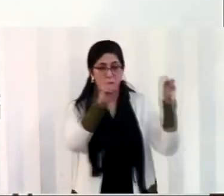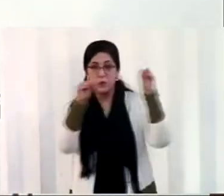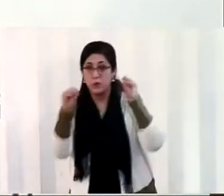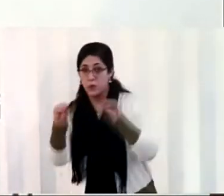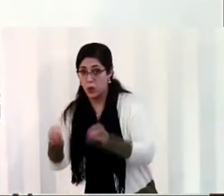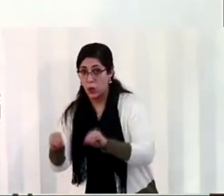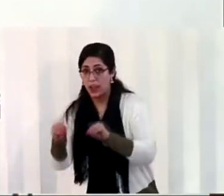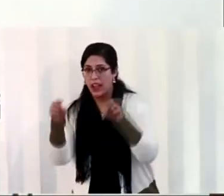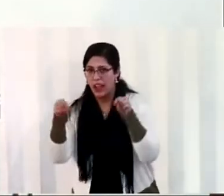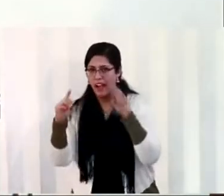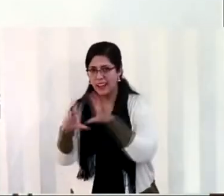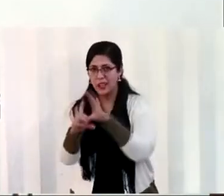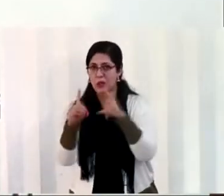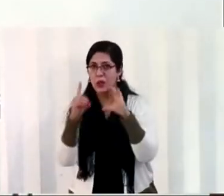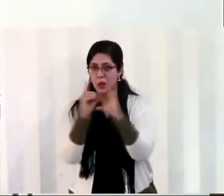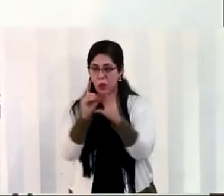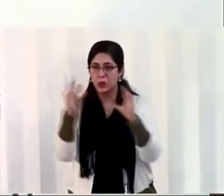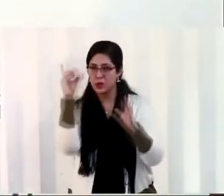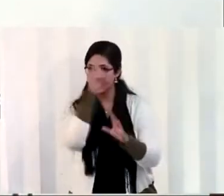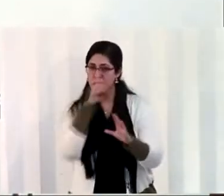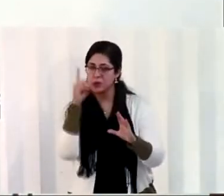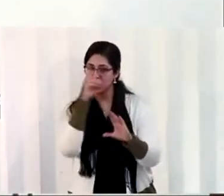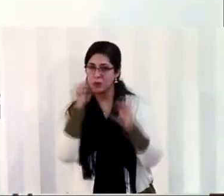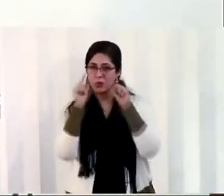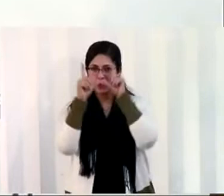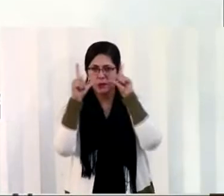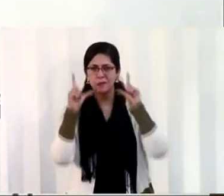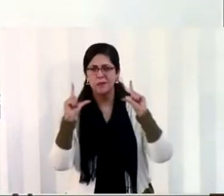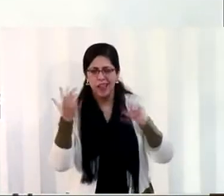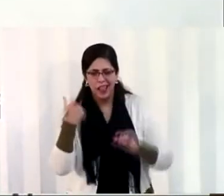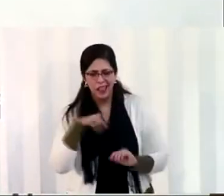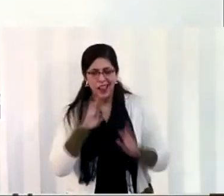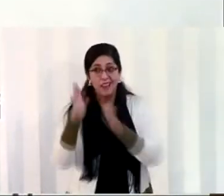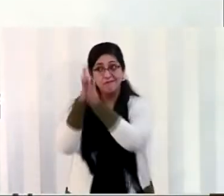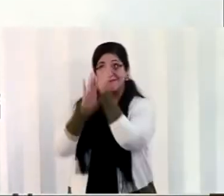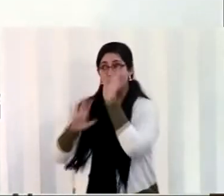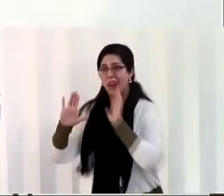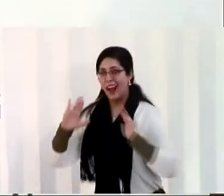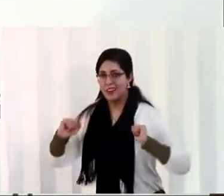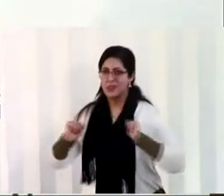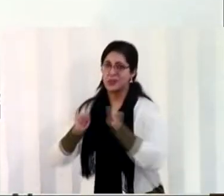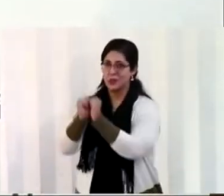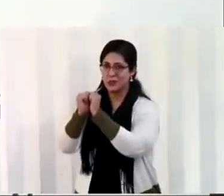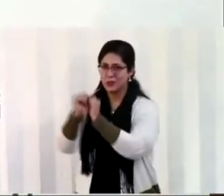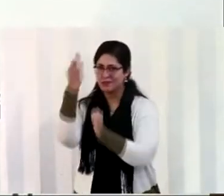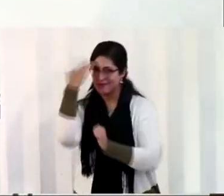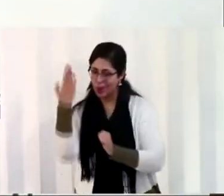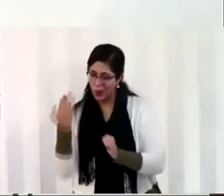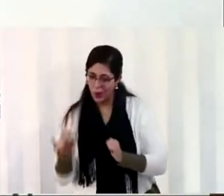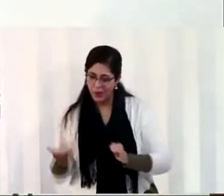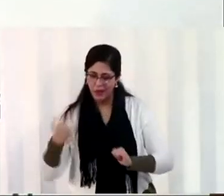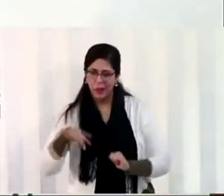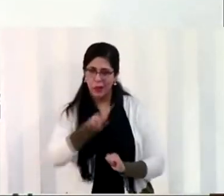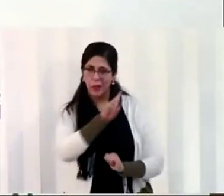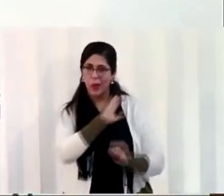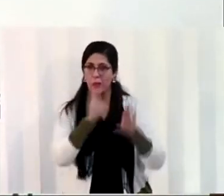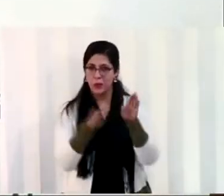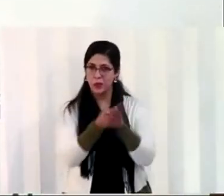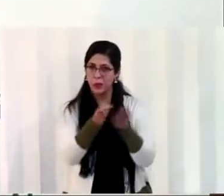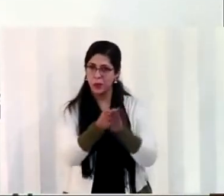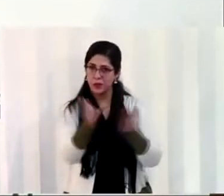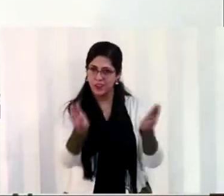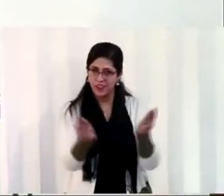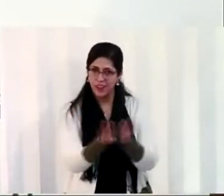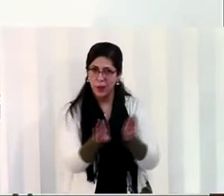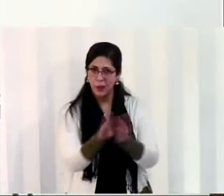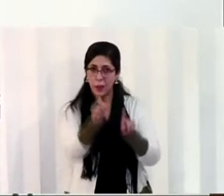inclusive, e tê-los aqui nessa manhã para adorarmos juntos é uma honra para nós. Em nome do Conselho, neste primeiro